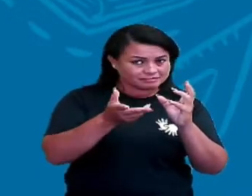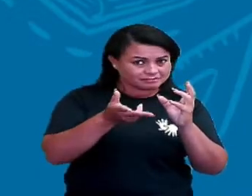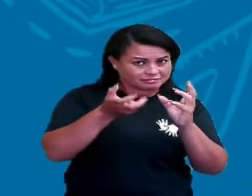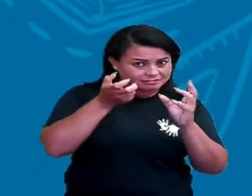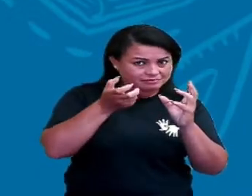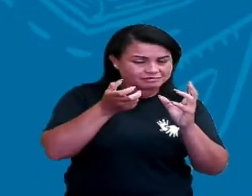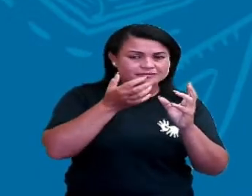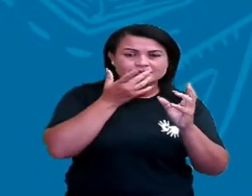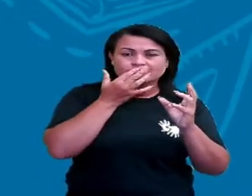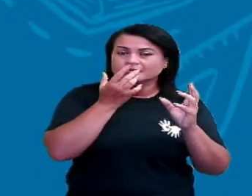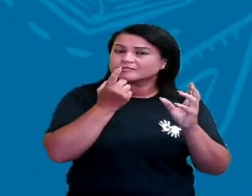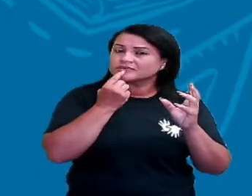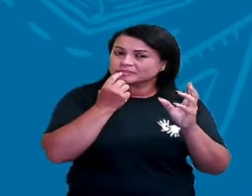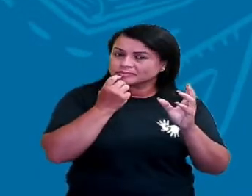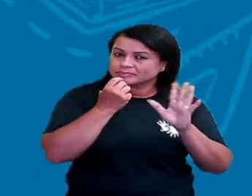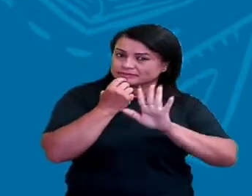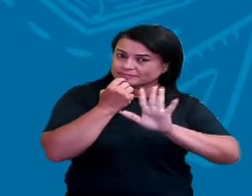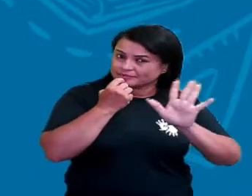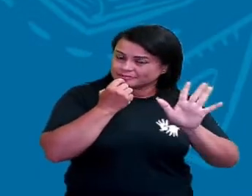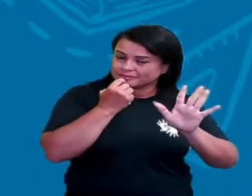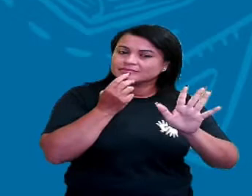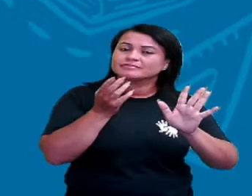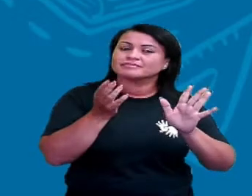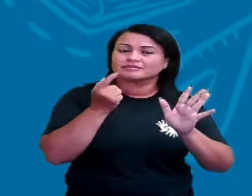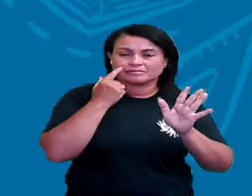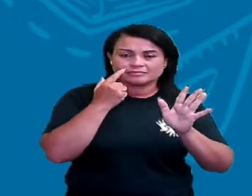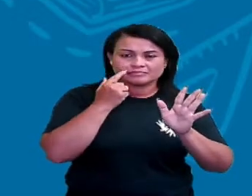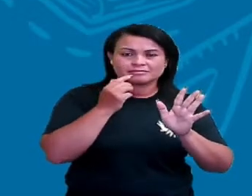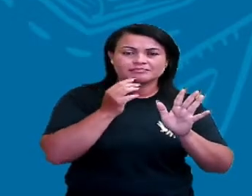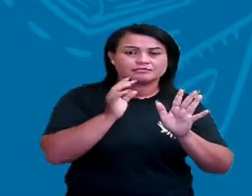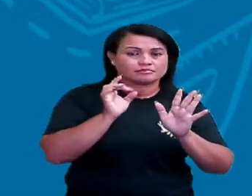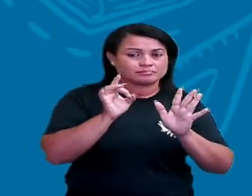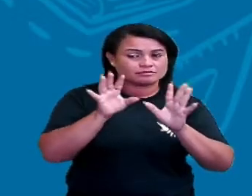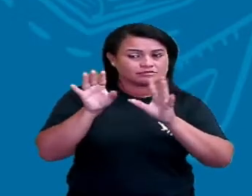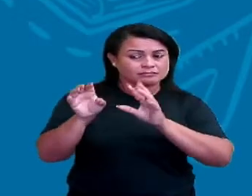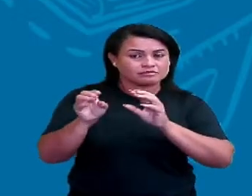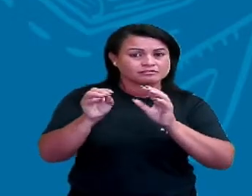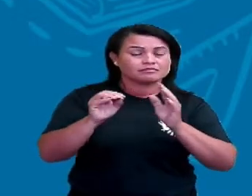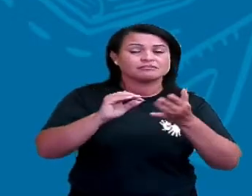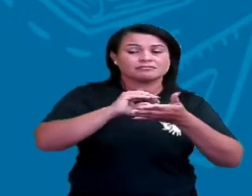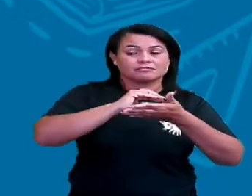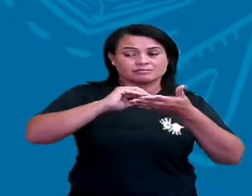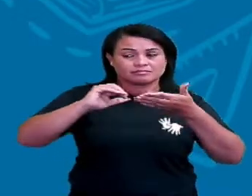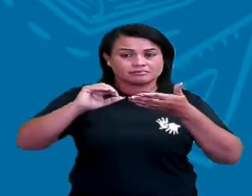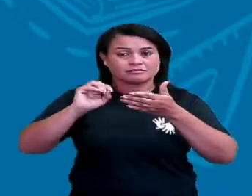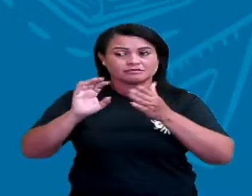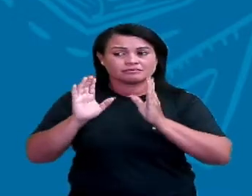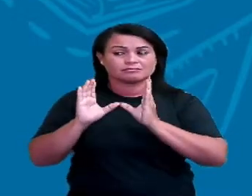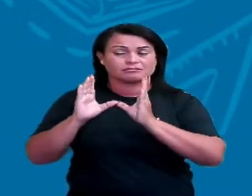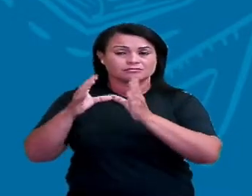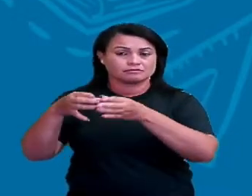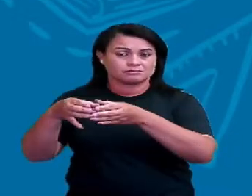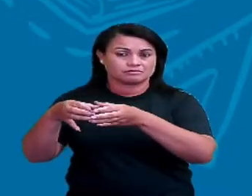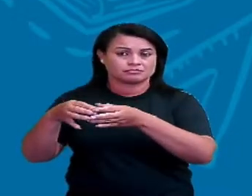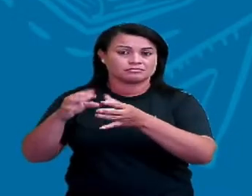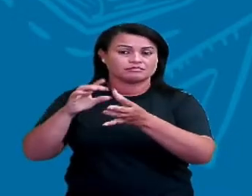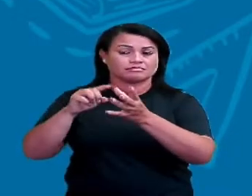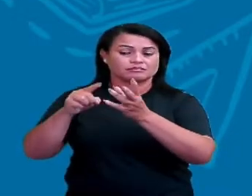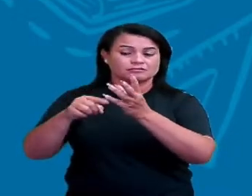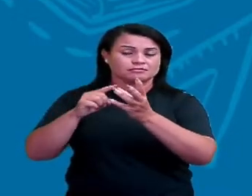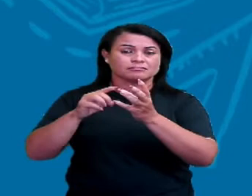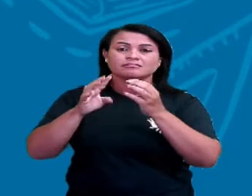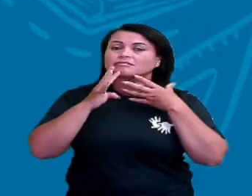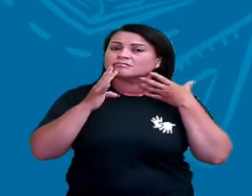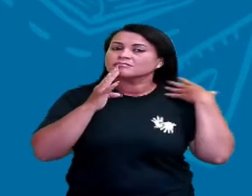em vermelho para vocês. Aqui eu separei só as vogais para a gente conhecê-las melhor. Vamos lá? Eu